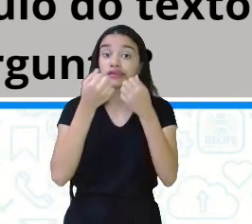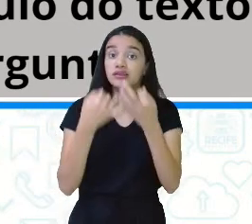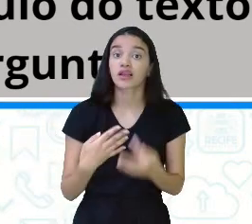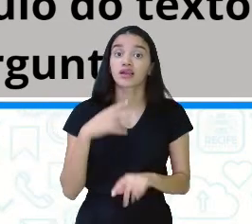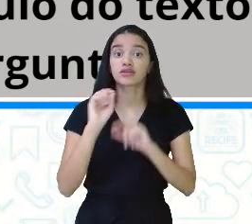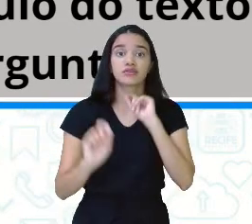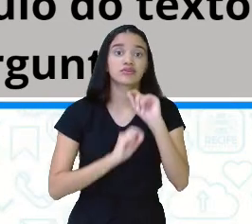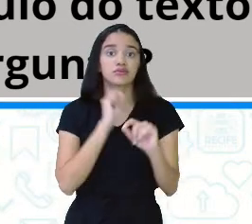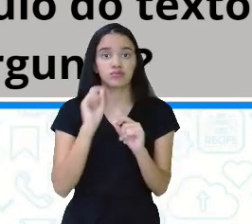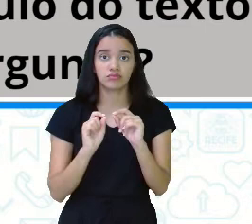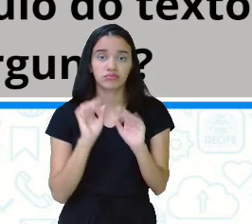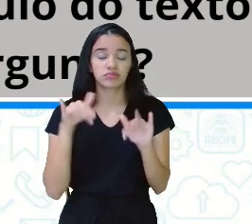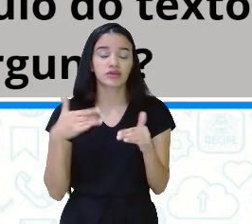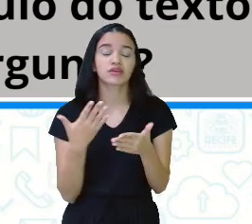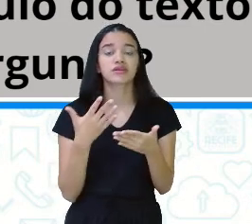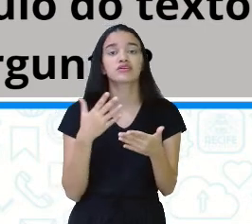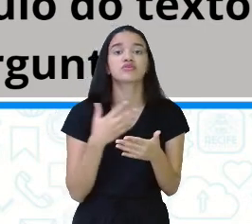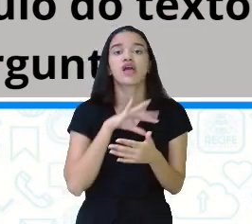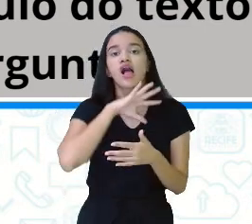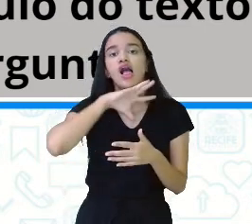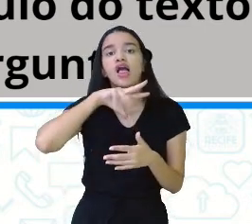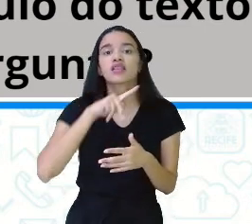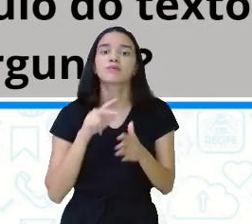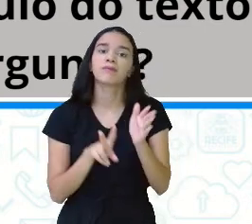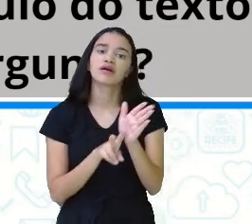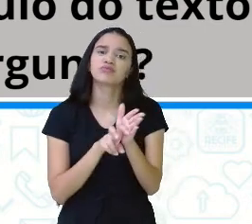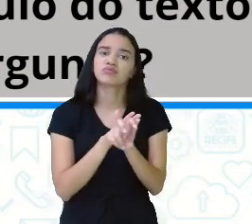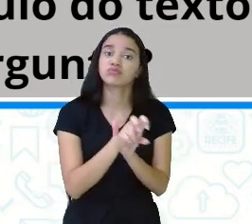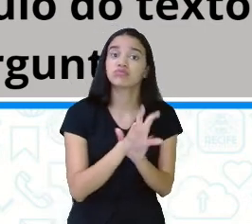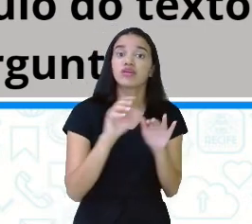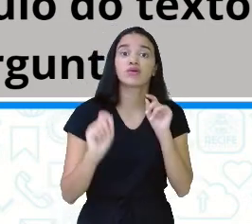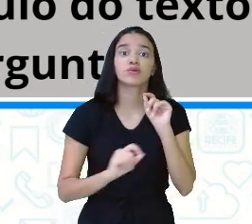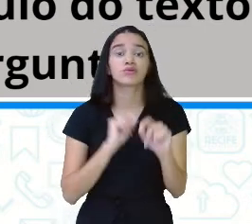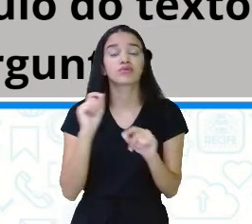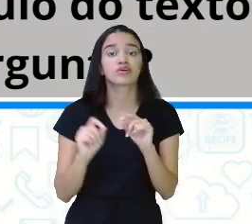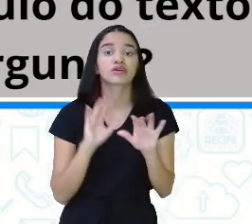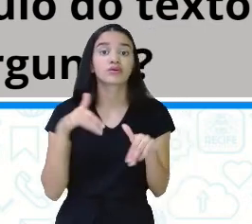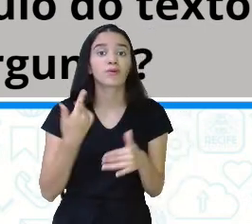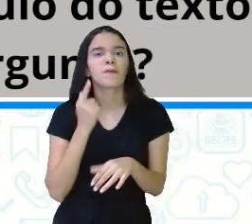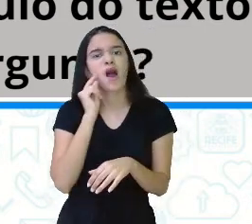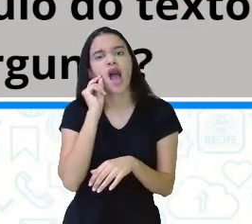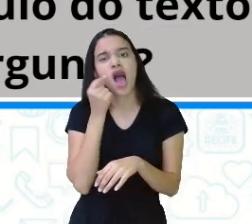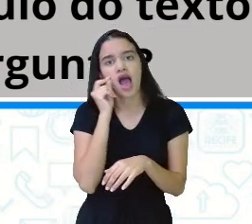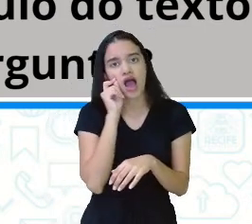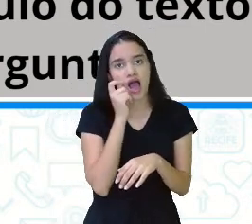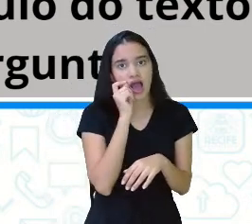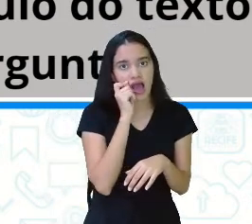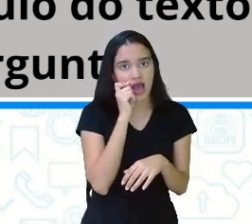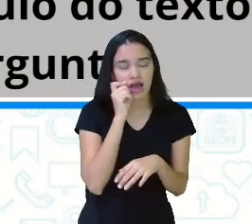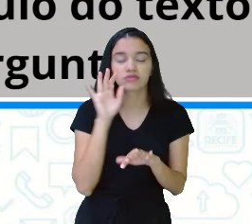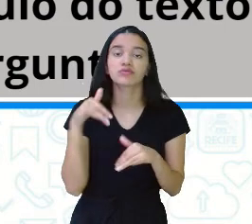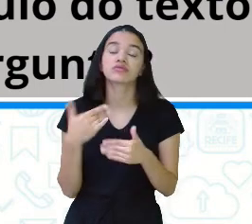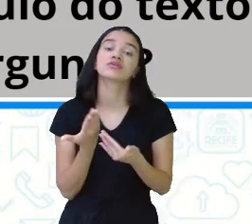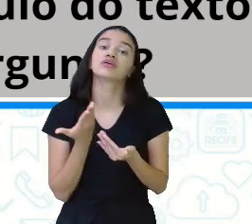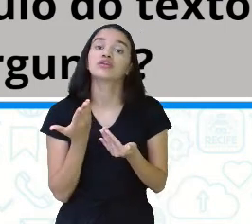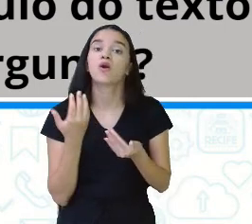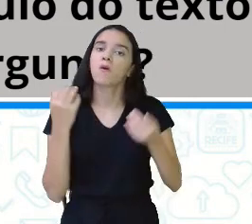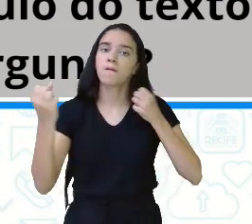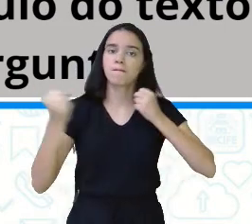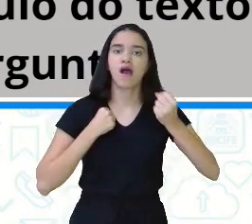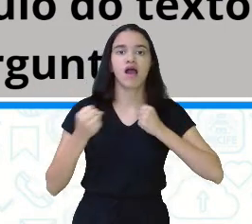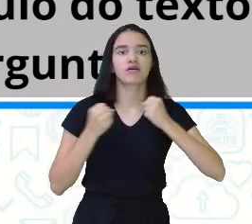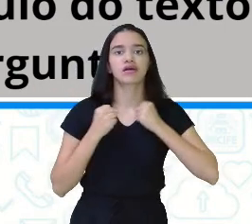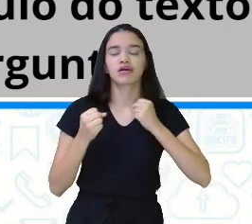esclareceu que a maioria dos animais suscetíveis a esses vírus são roedores, como ratos roedores silvestres africanos. Então, o macaco